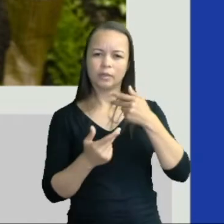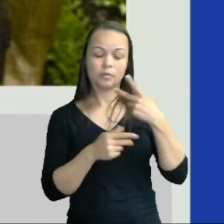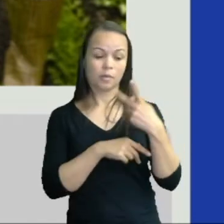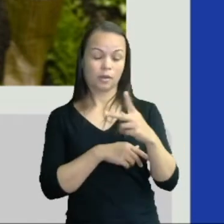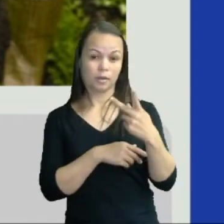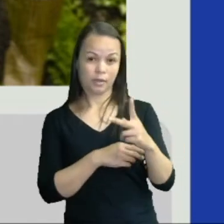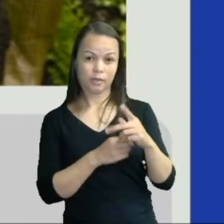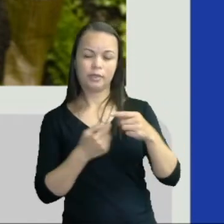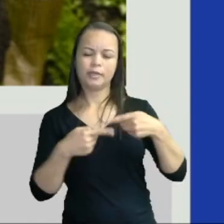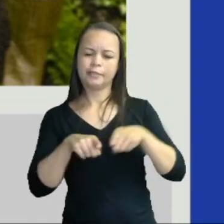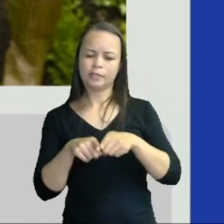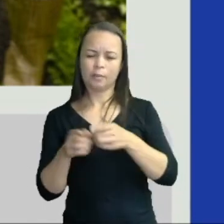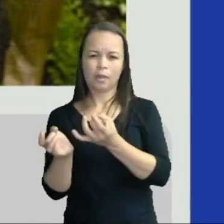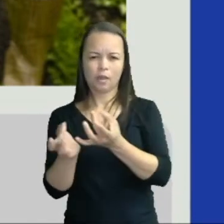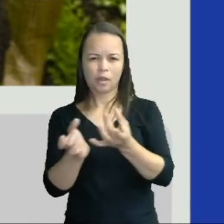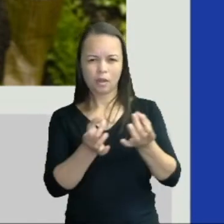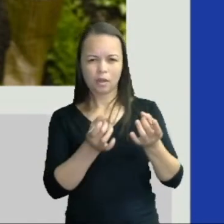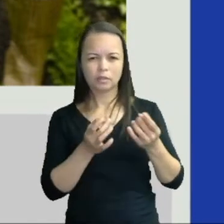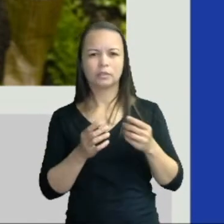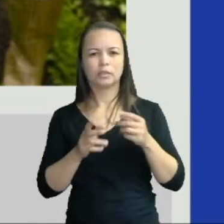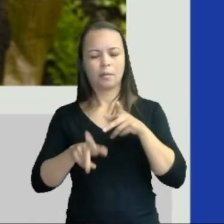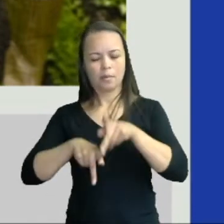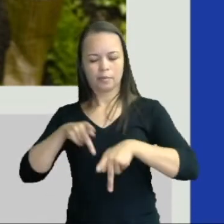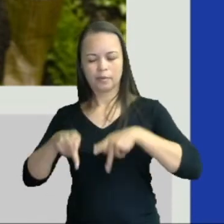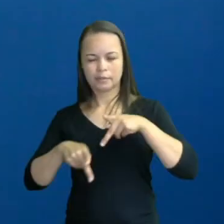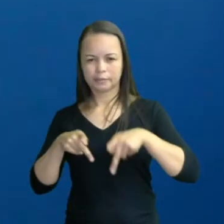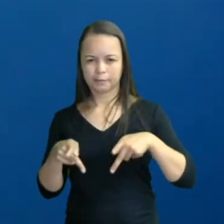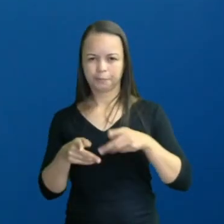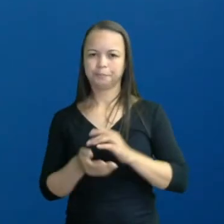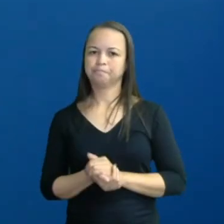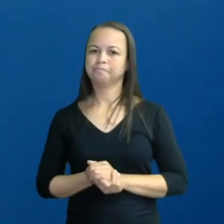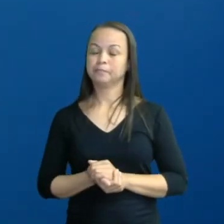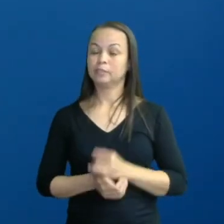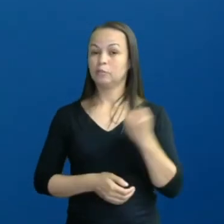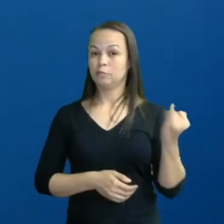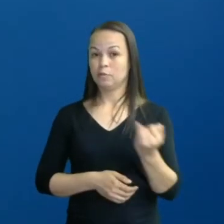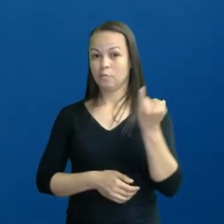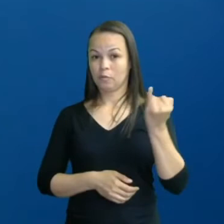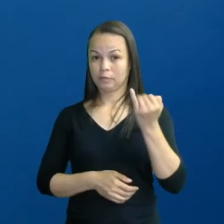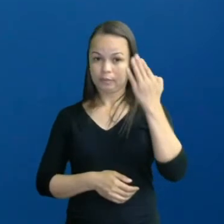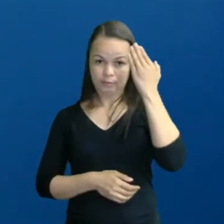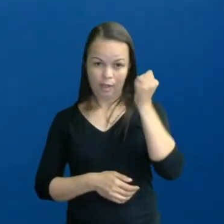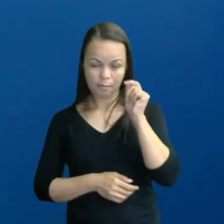consumo de parte da população. E o importante, sabe o que é?